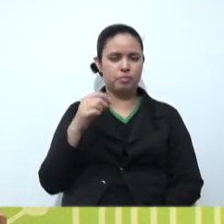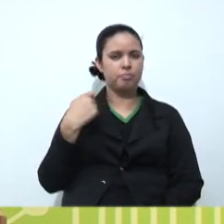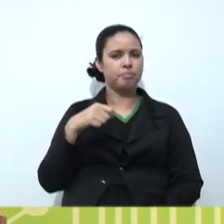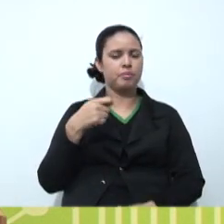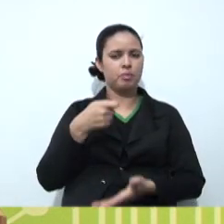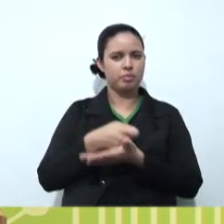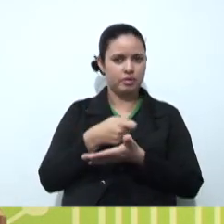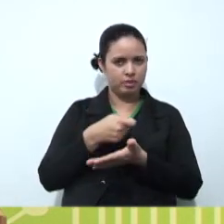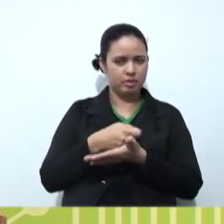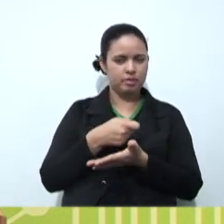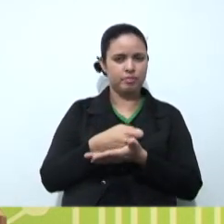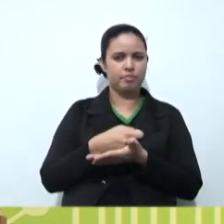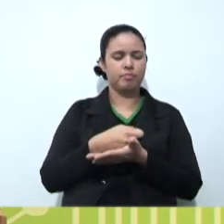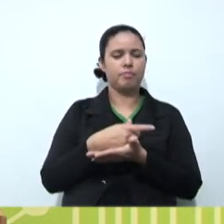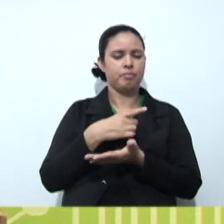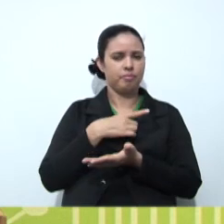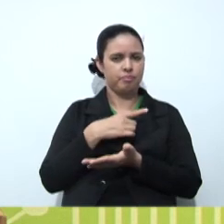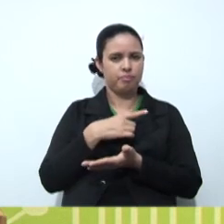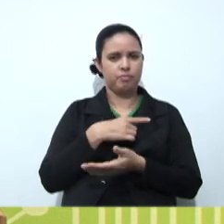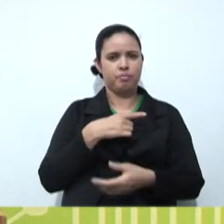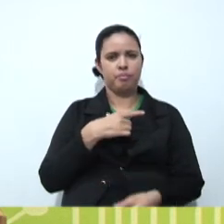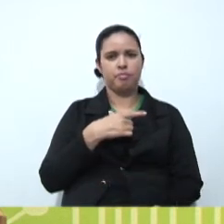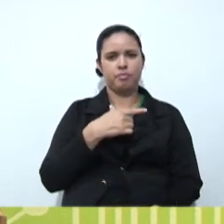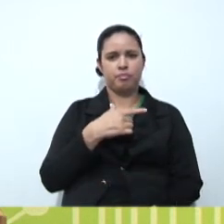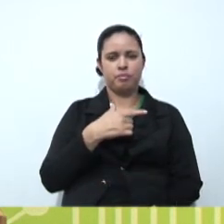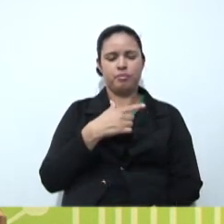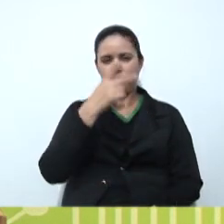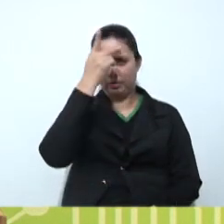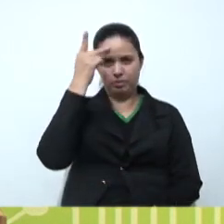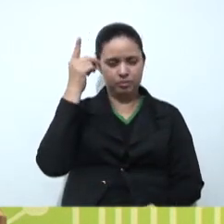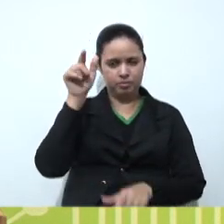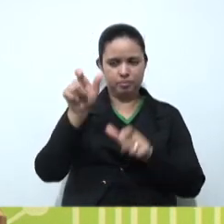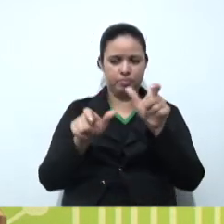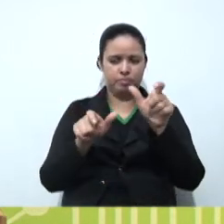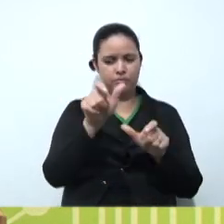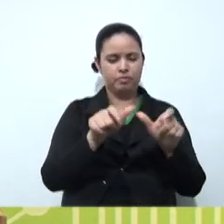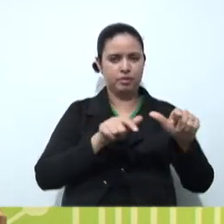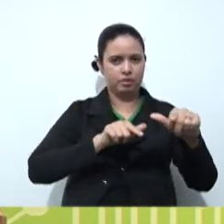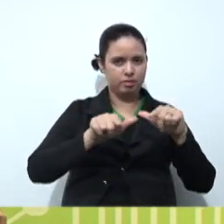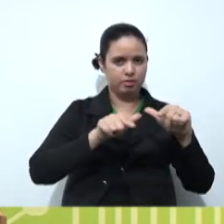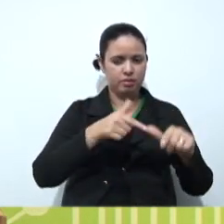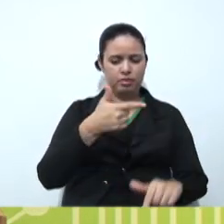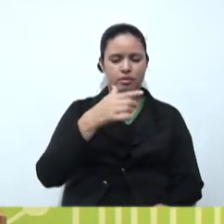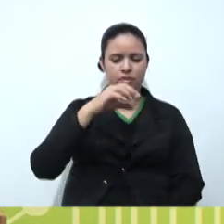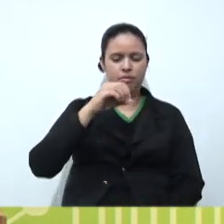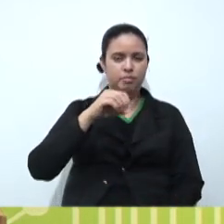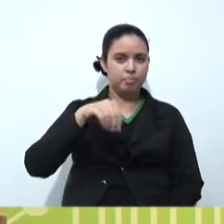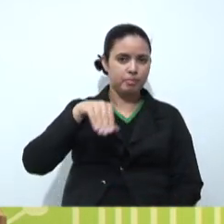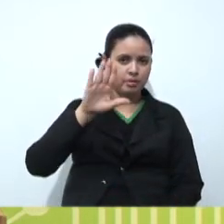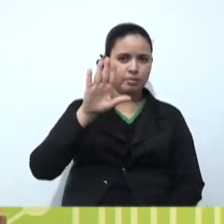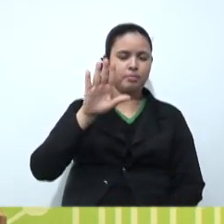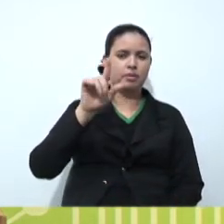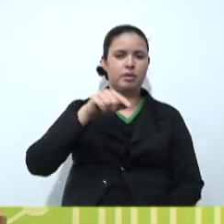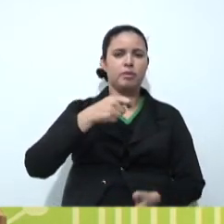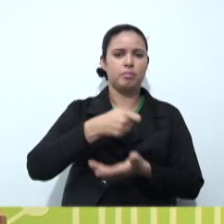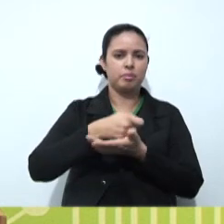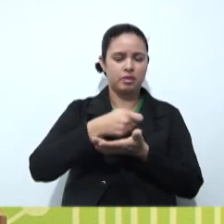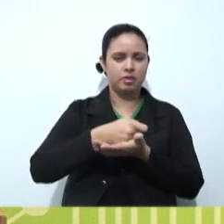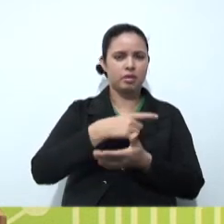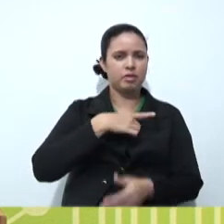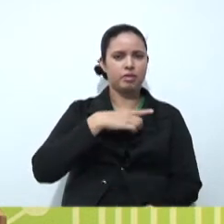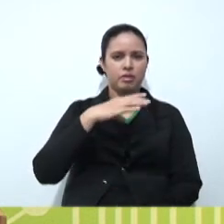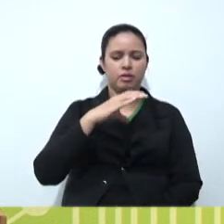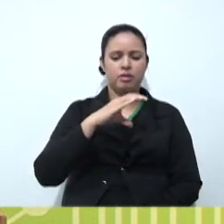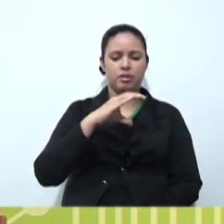de contas, 20 pessoas são muitas pessoas trabalhando, né? Isso pode causar um acidente muito grande, porque se tem 20 pessoas,